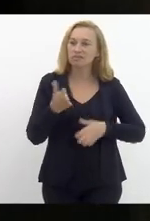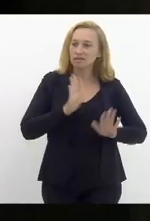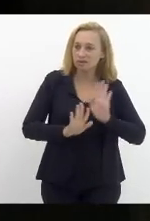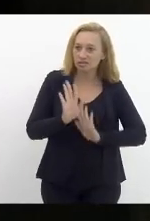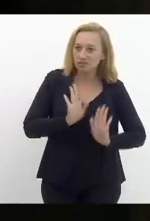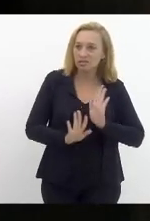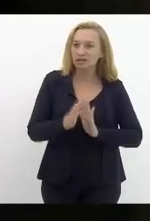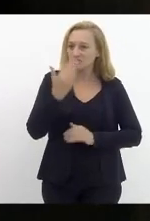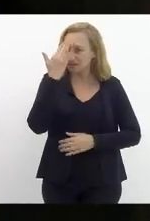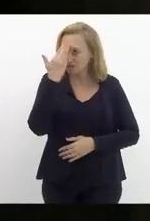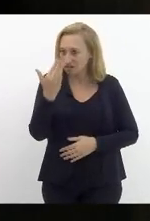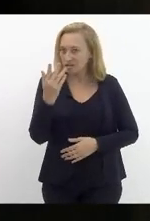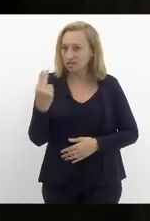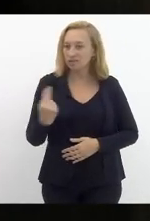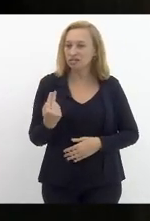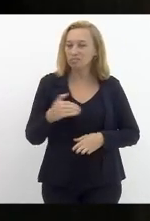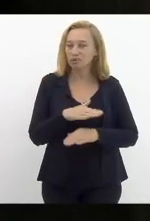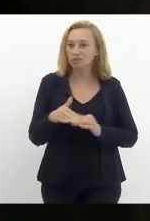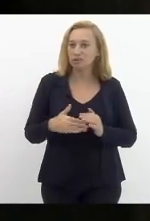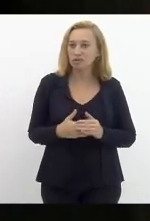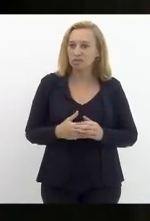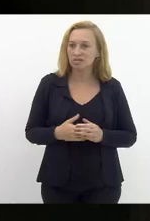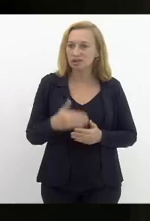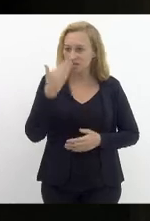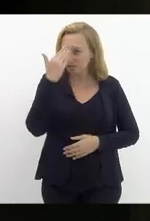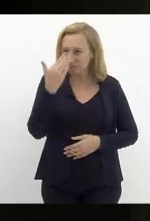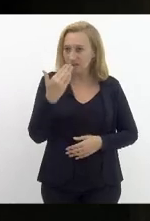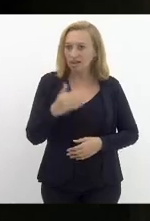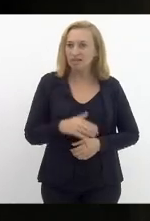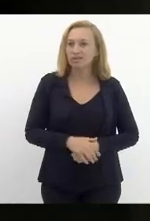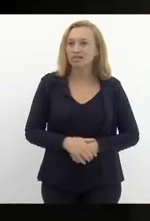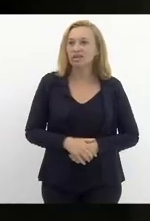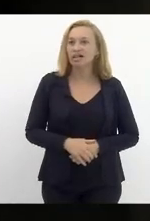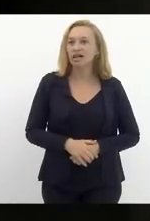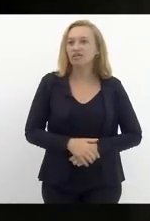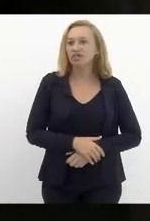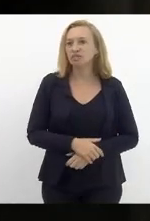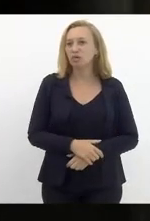cuidado. Eu agradeço em nome de todo mundo. Obrigada, gente.